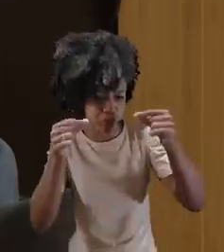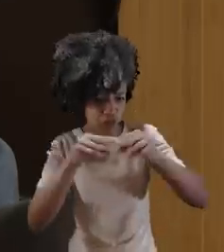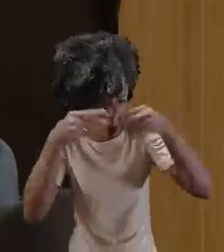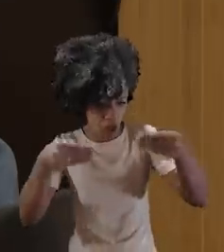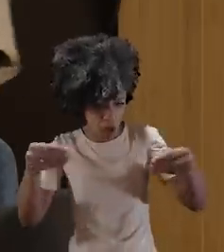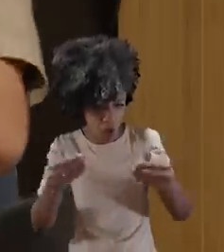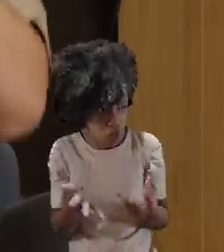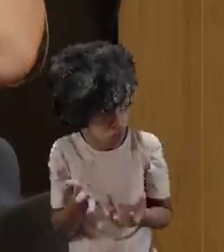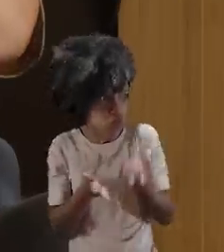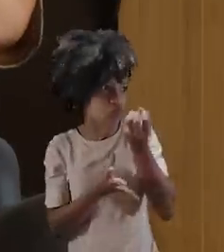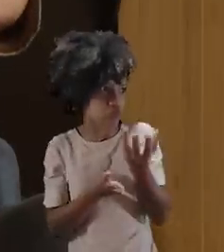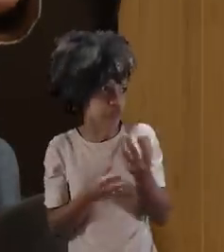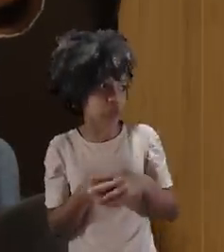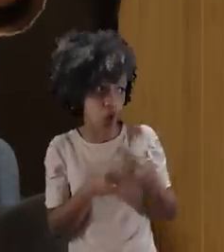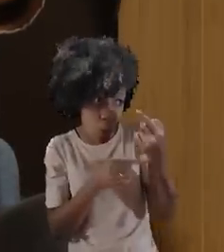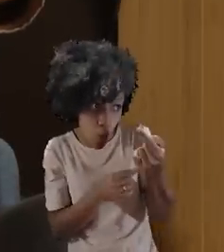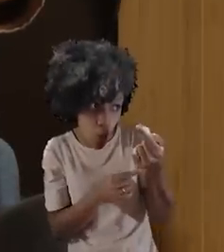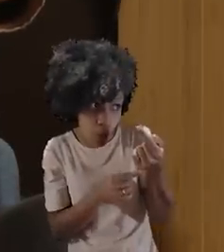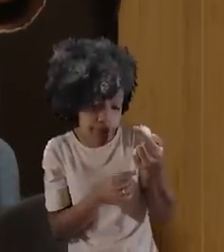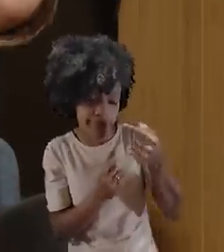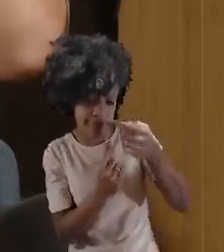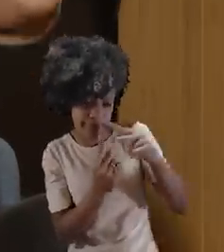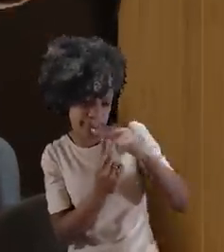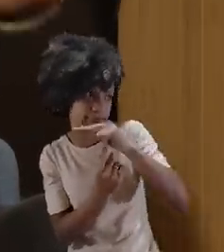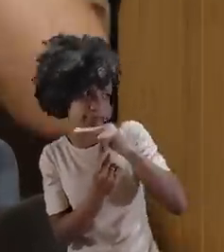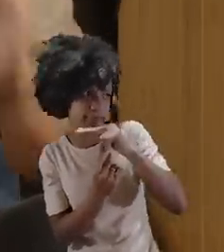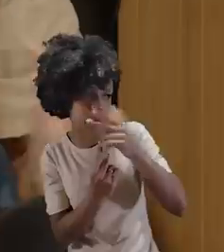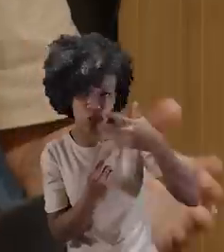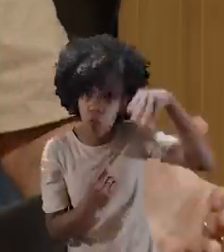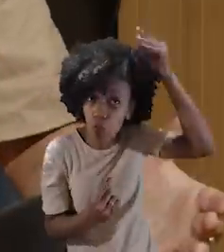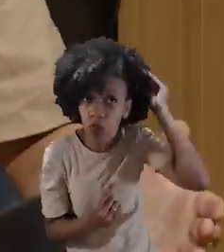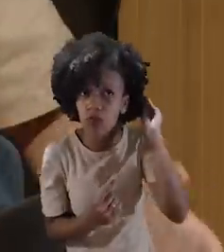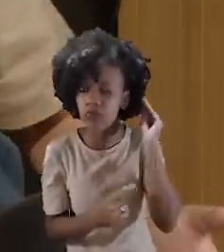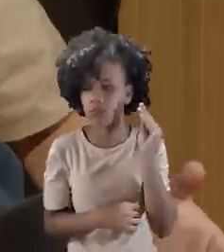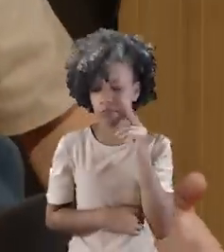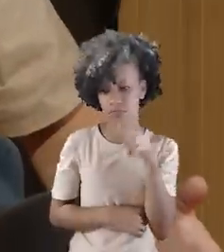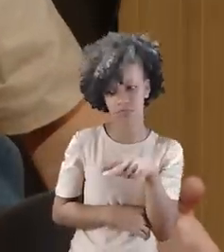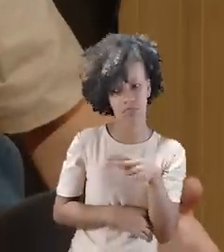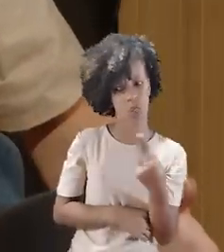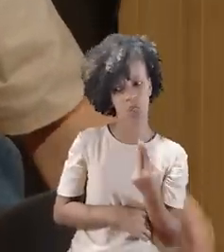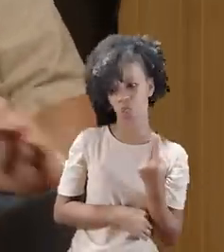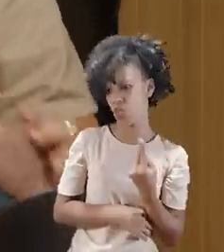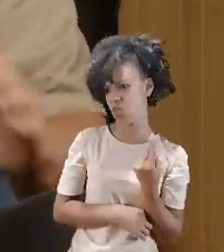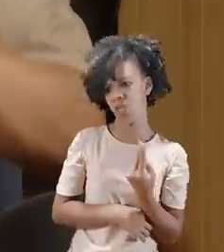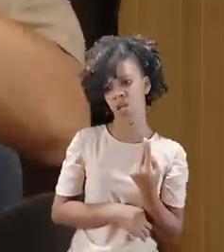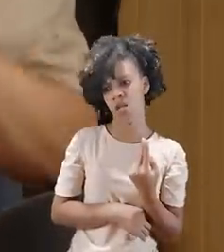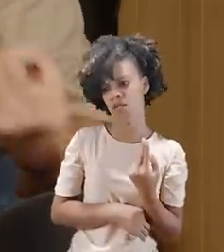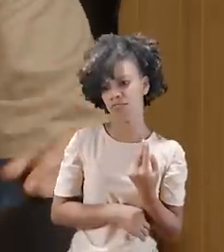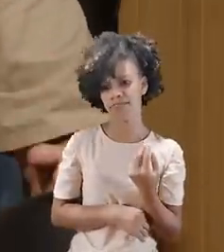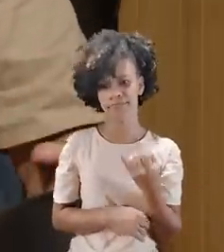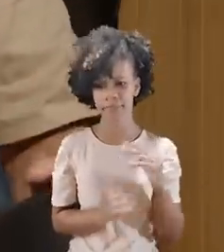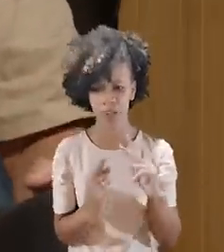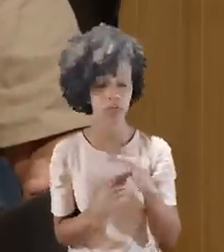curto ele sobe o cara querer um dedo de cabelo jogado para trás falei não dá não dá